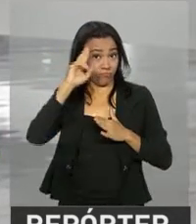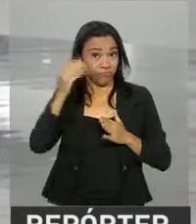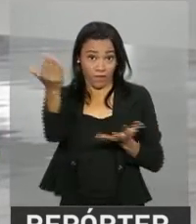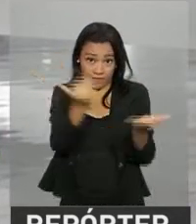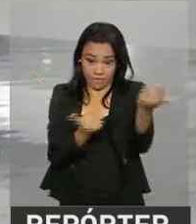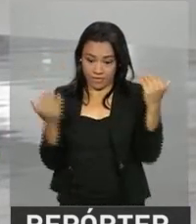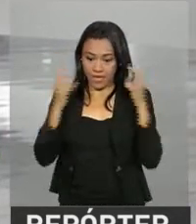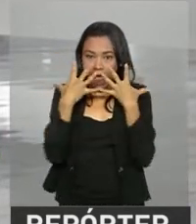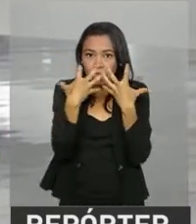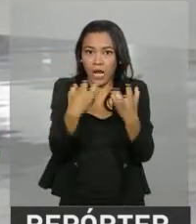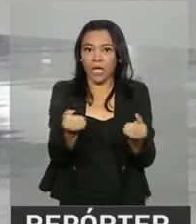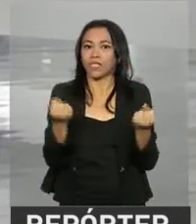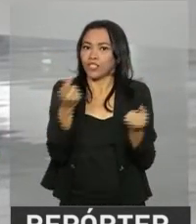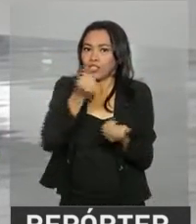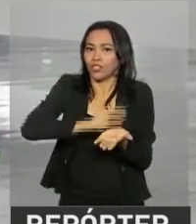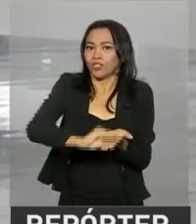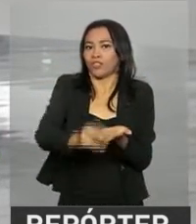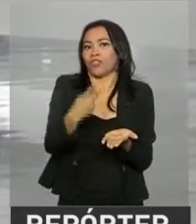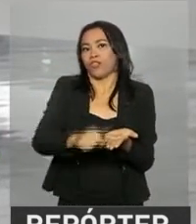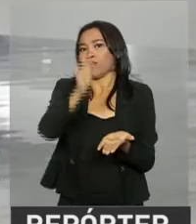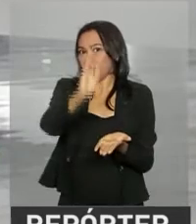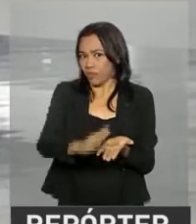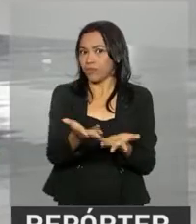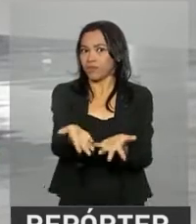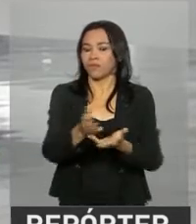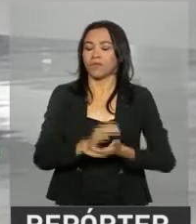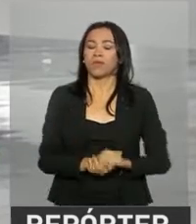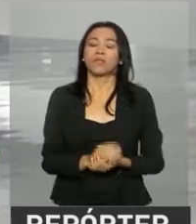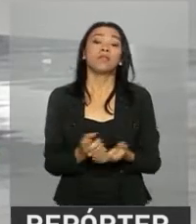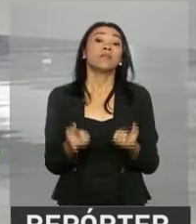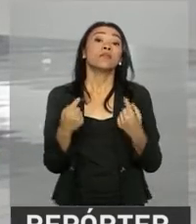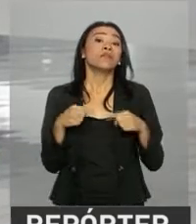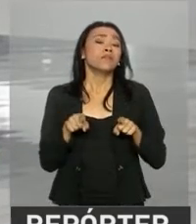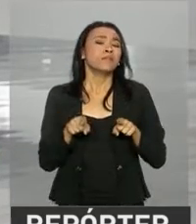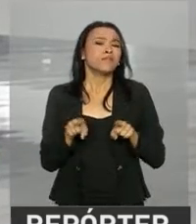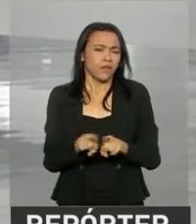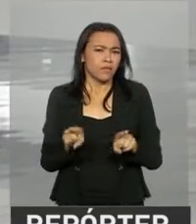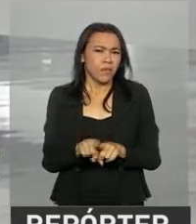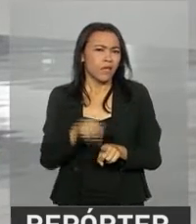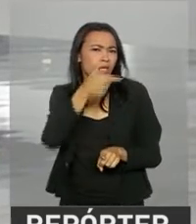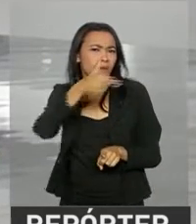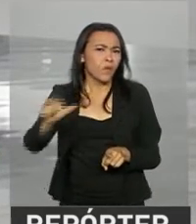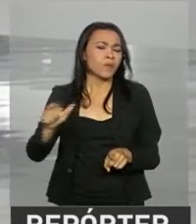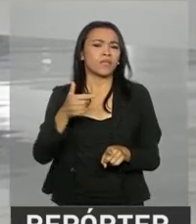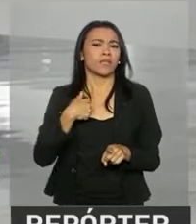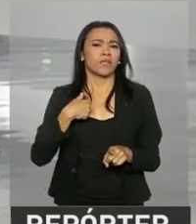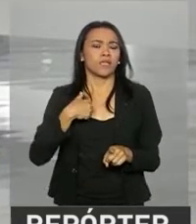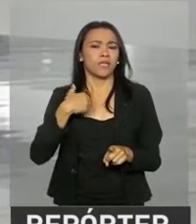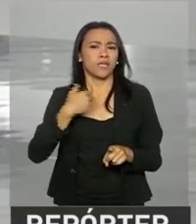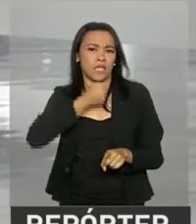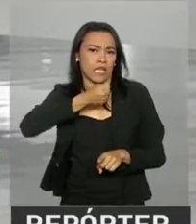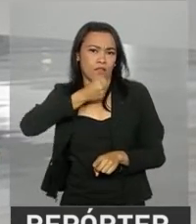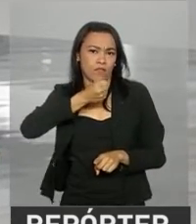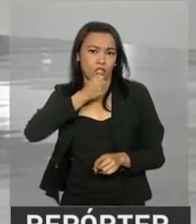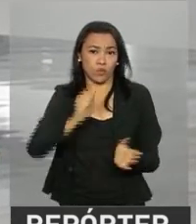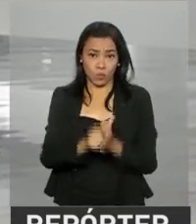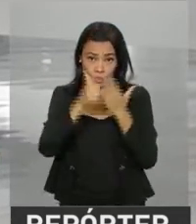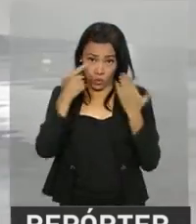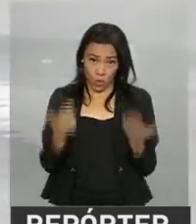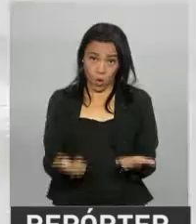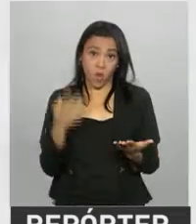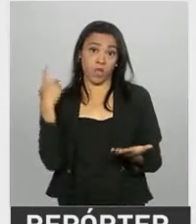tentar atrair os ternos para o Brasil inclusive Zé Luiz em uma entrevista ao jornal norte-americano